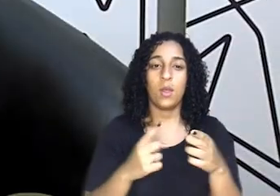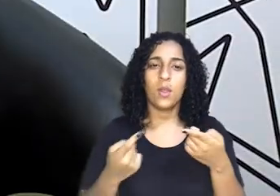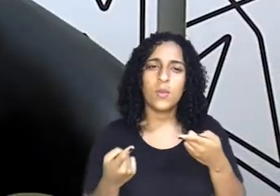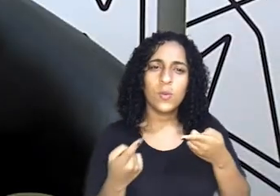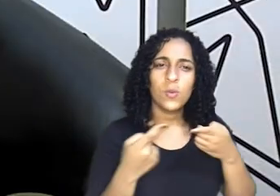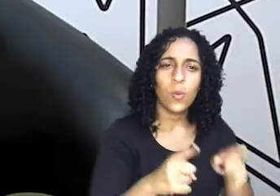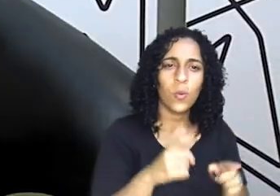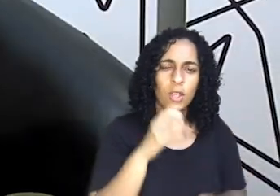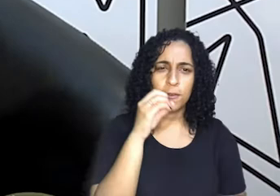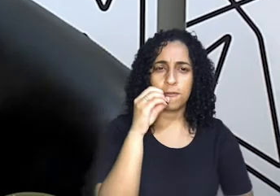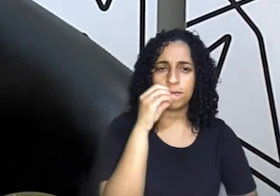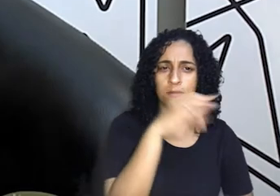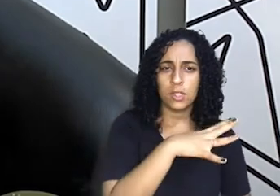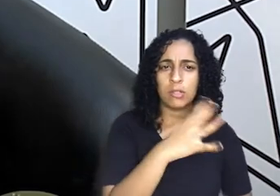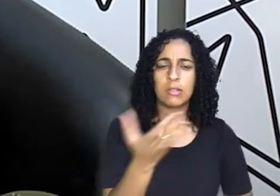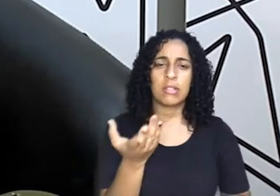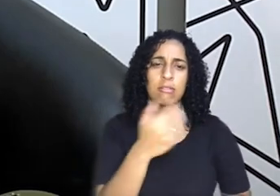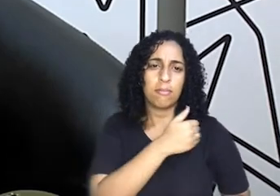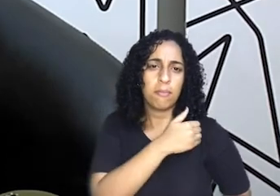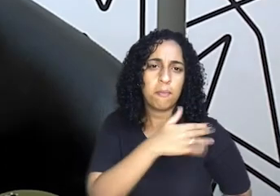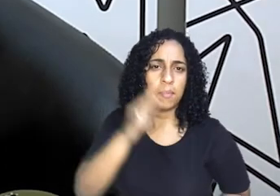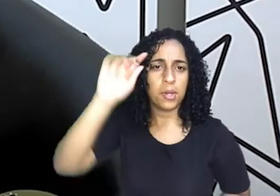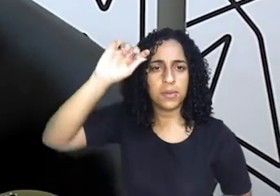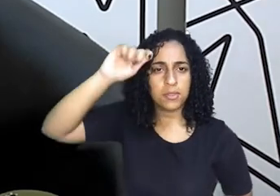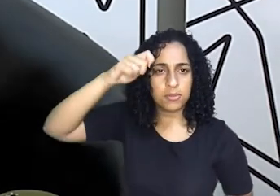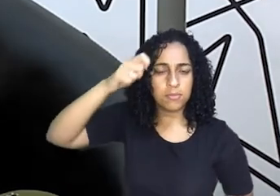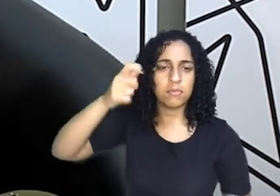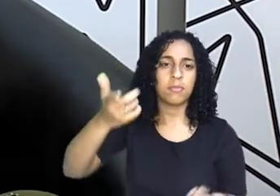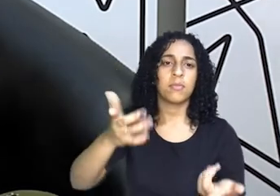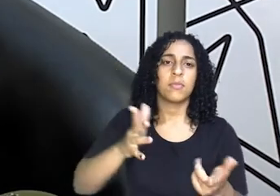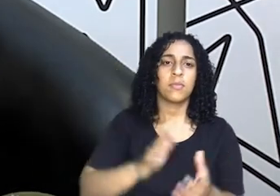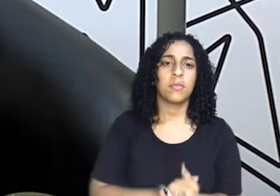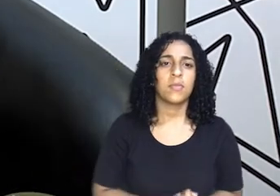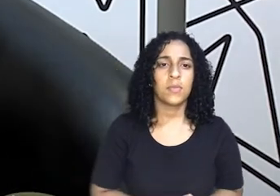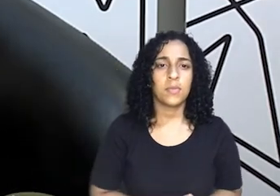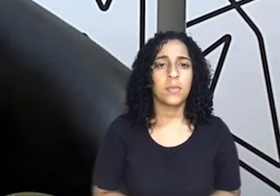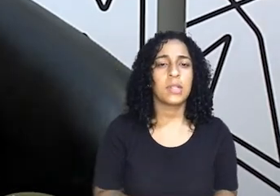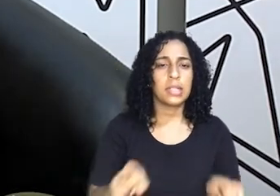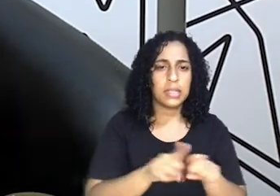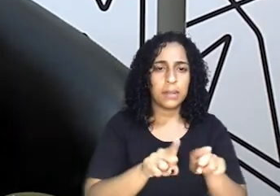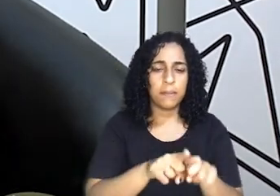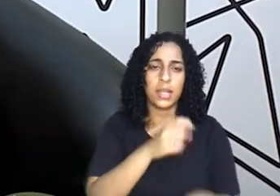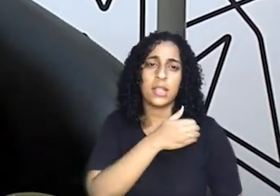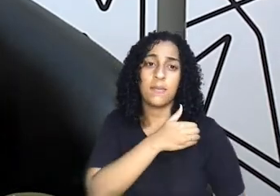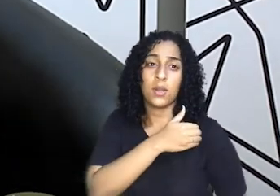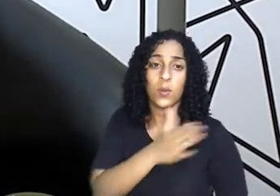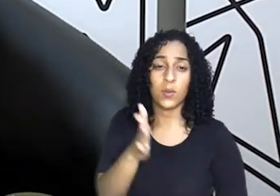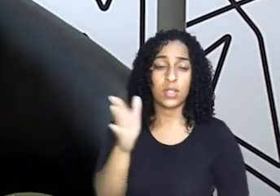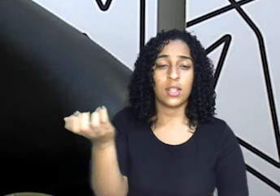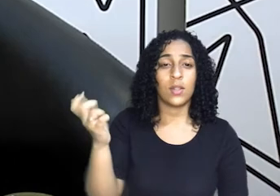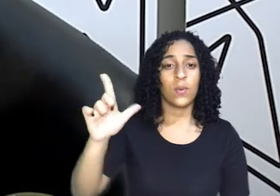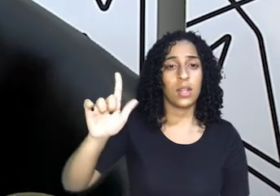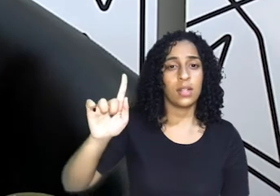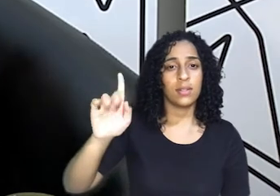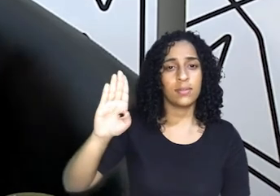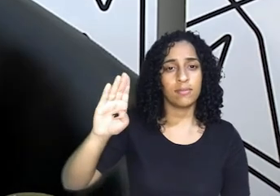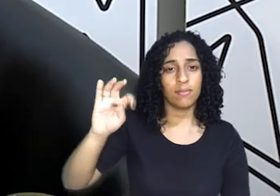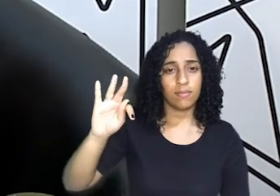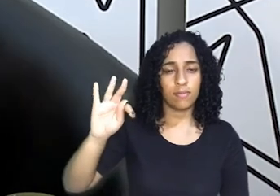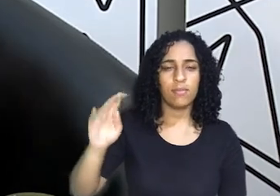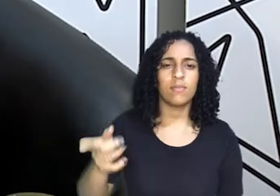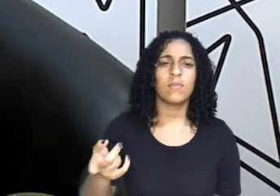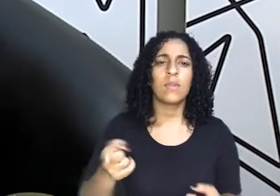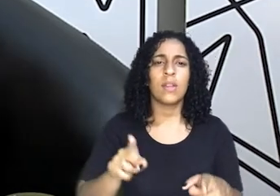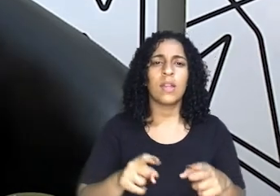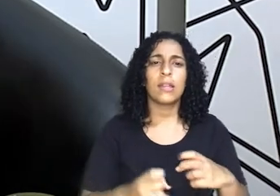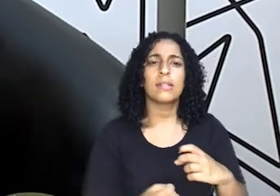combater a violência para gente combater o racismo para gente combater a ele gente LGBT fobia para